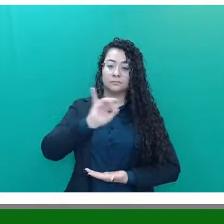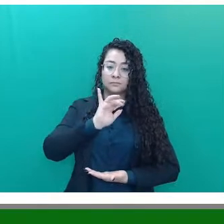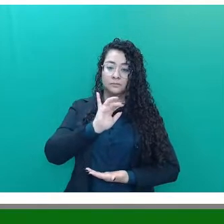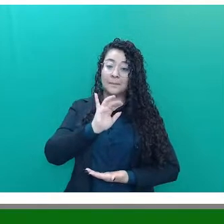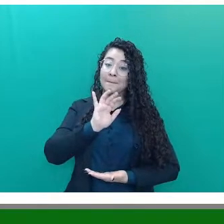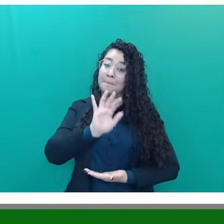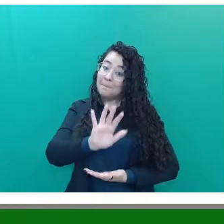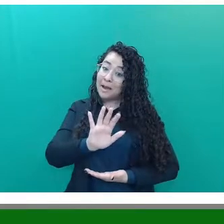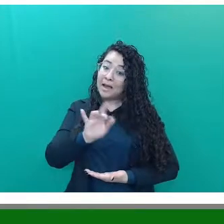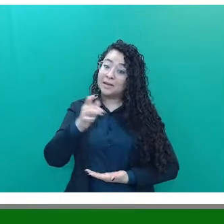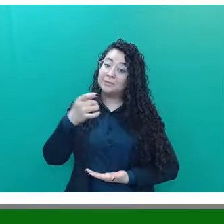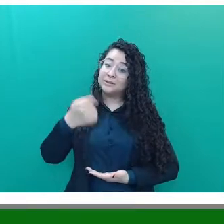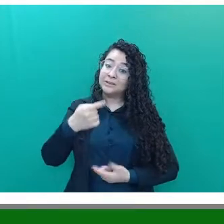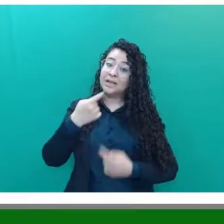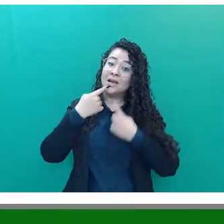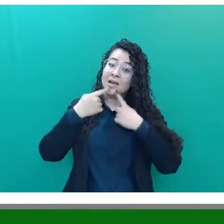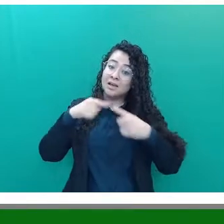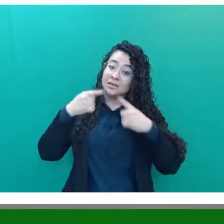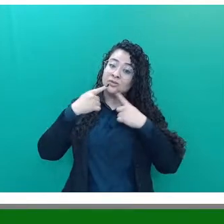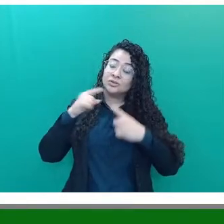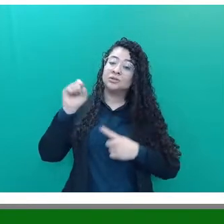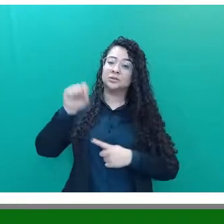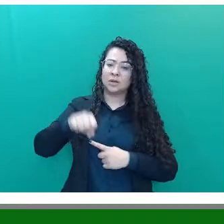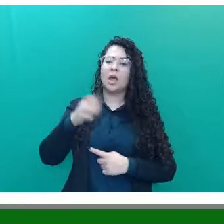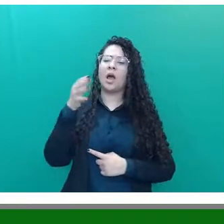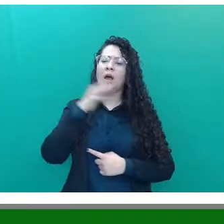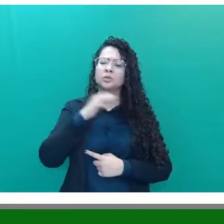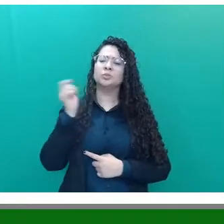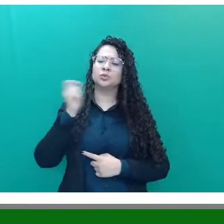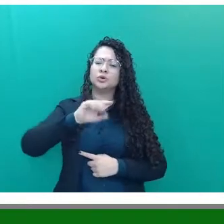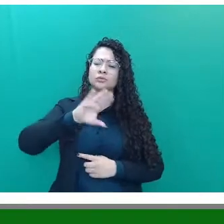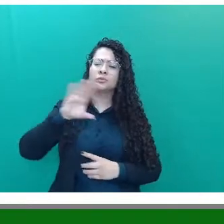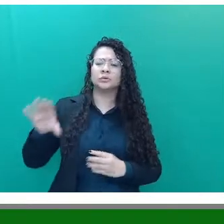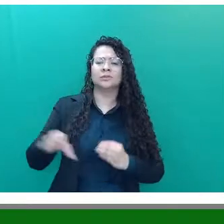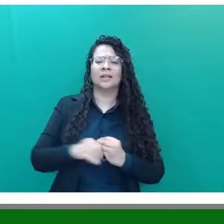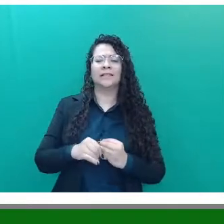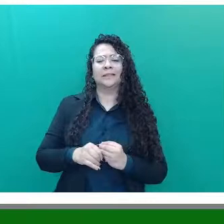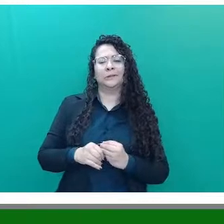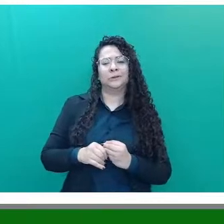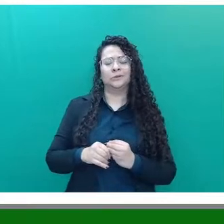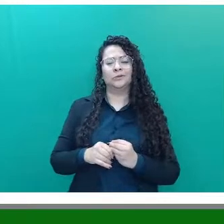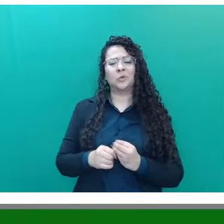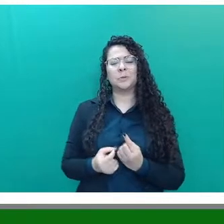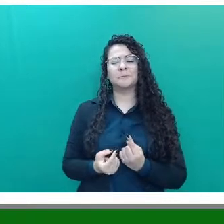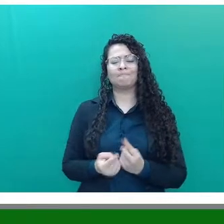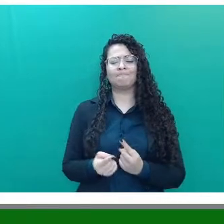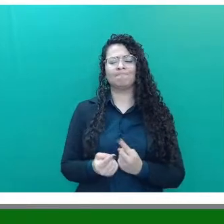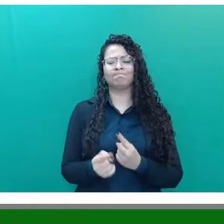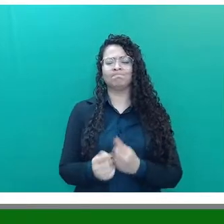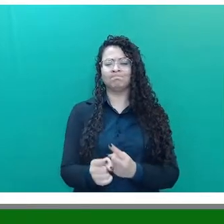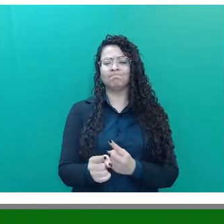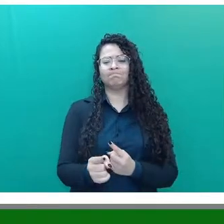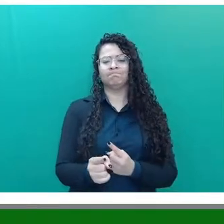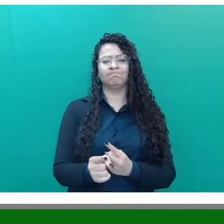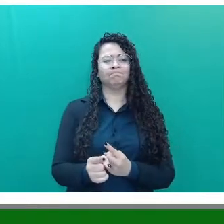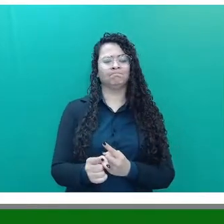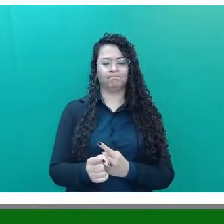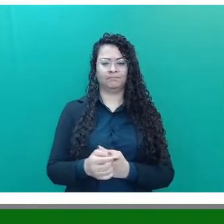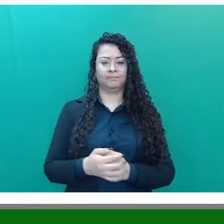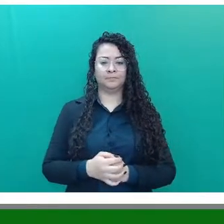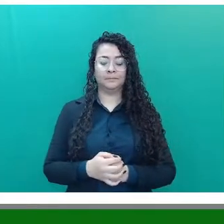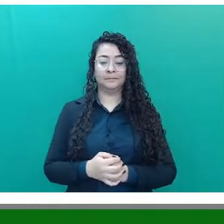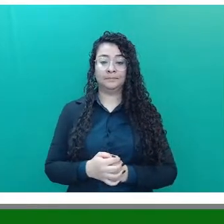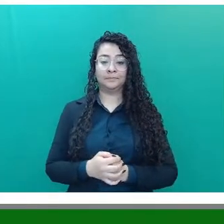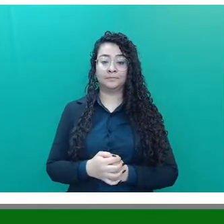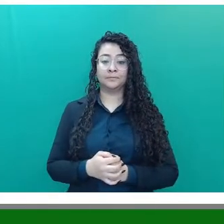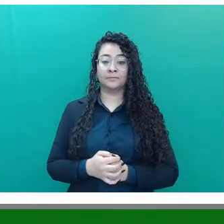feita uma crítica social. Acho que daria para complementar aqui uma alfinetada, né? Porque nós temos muitas políticas